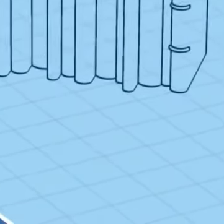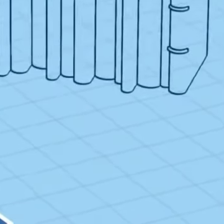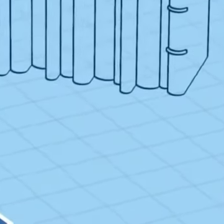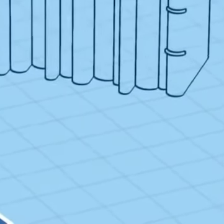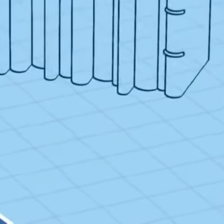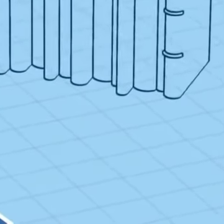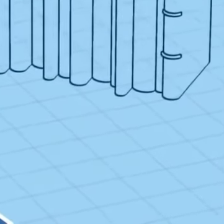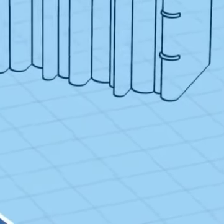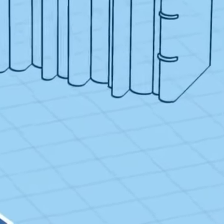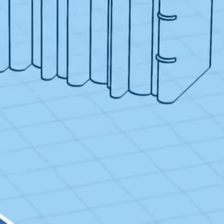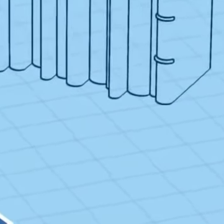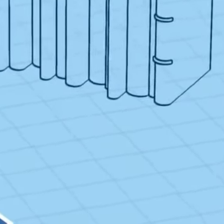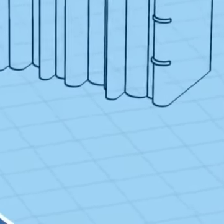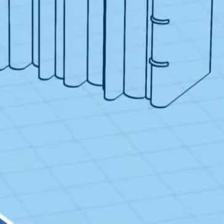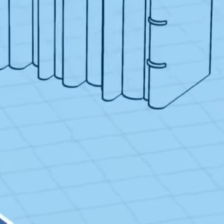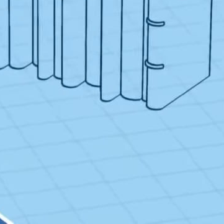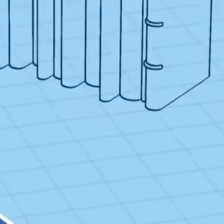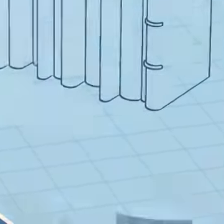o